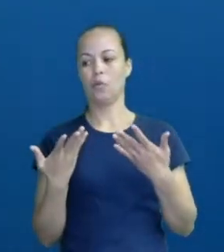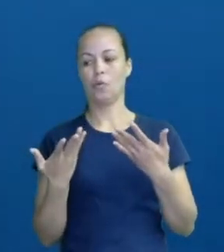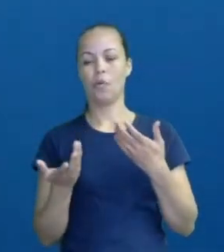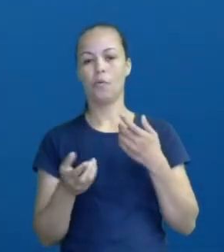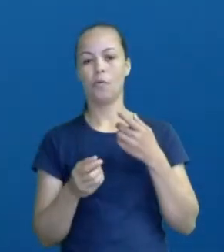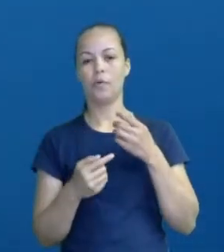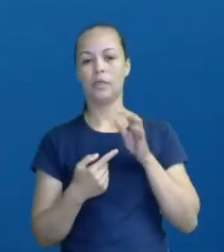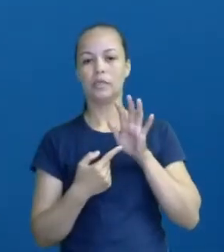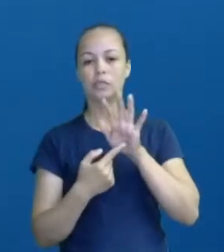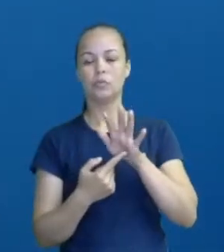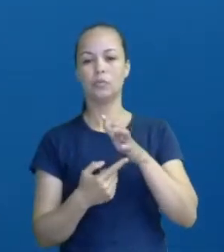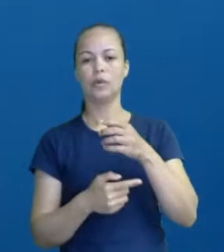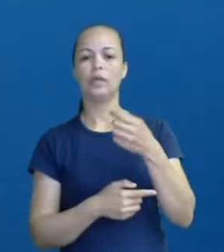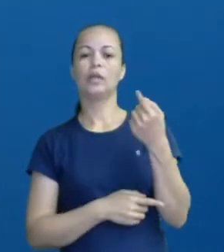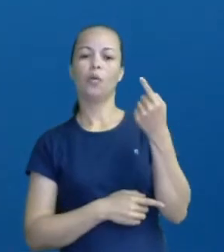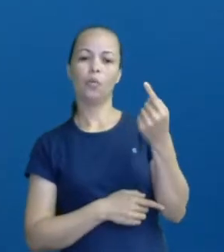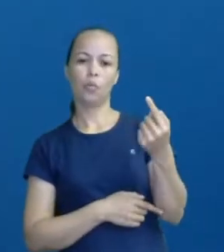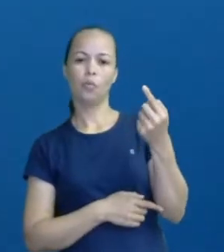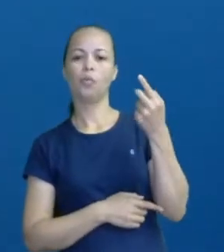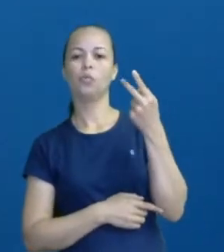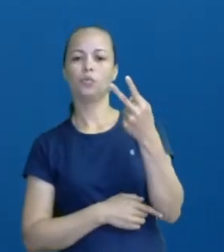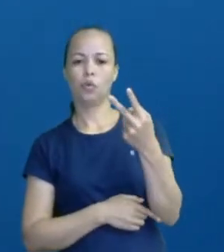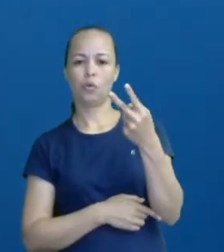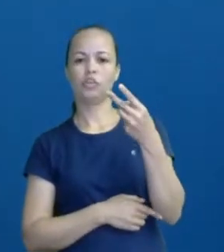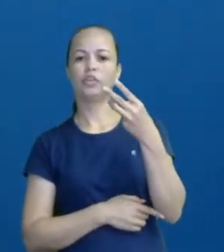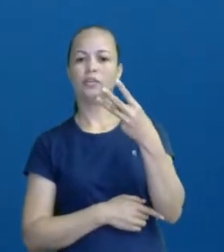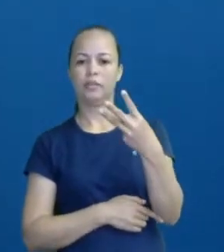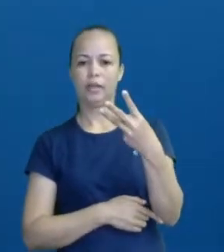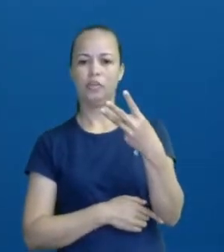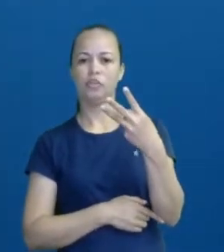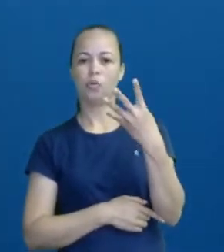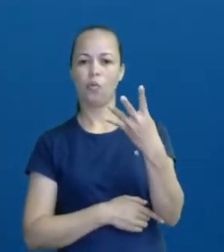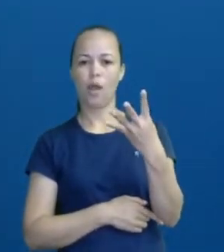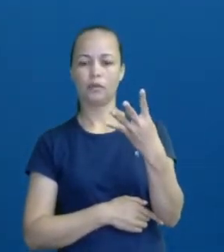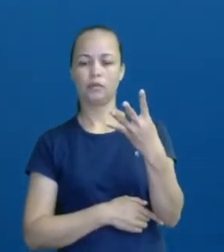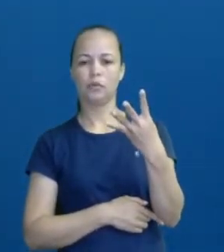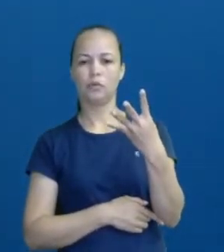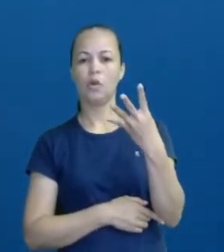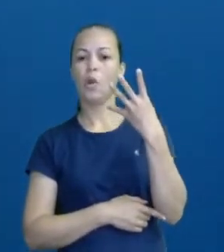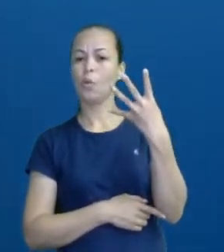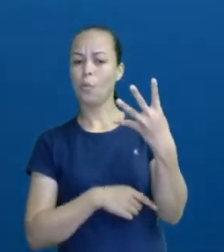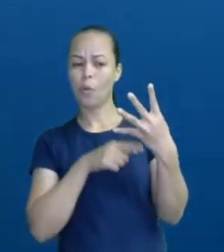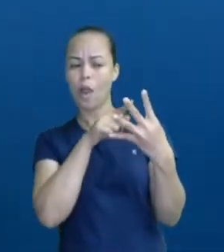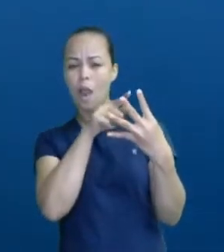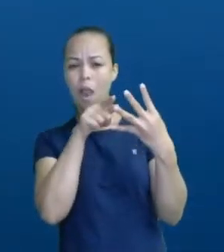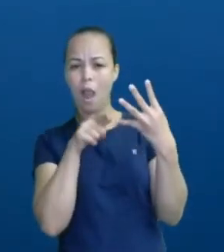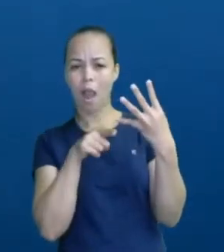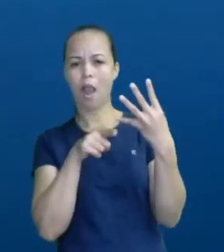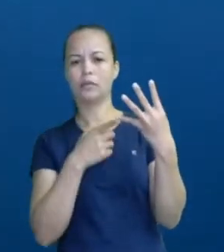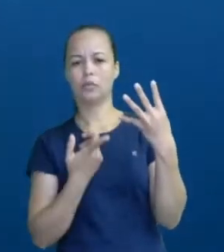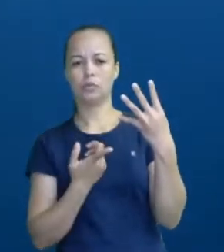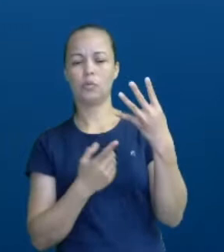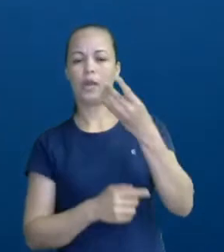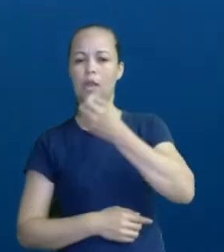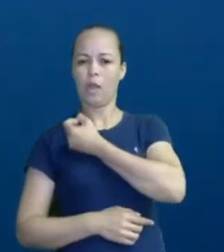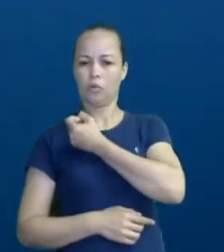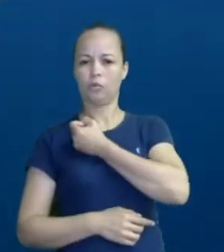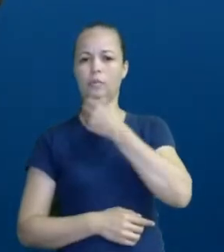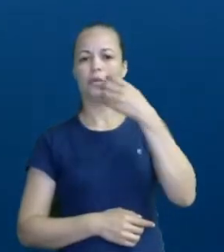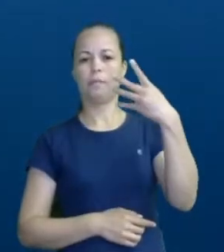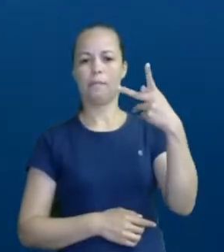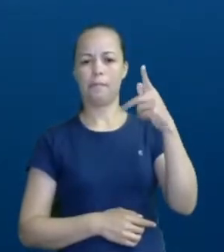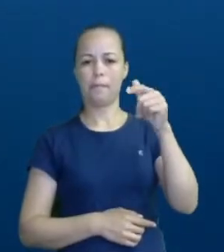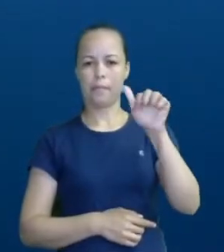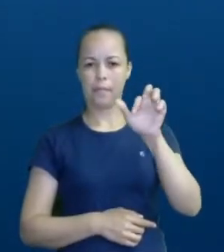isso, 1, 2, 3, 4. 4 é um número